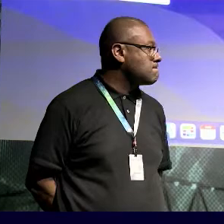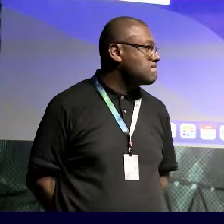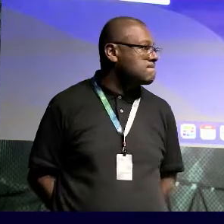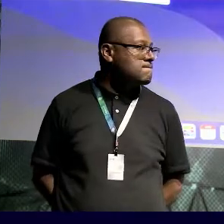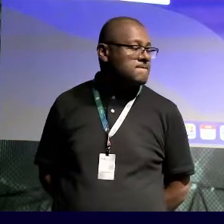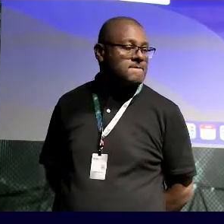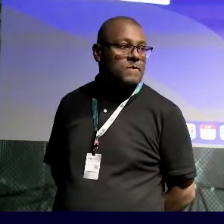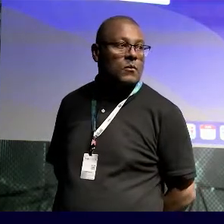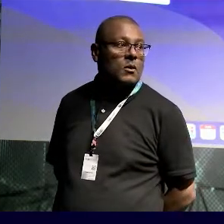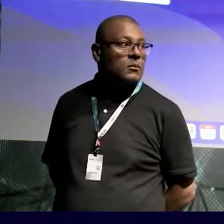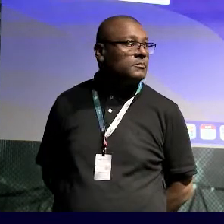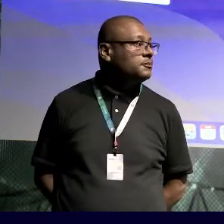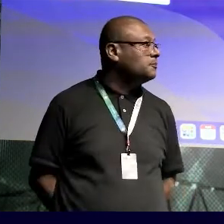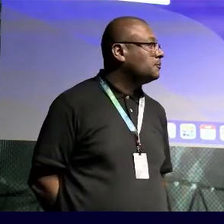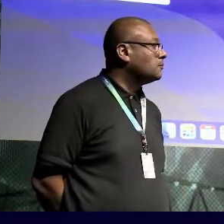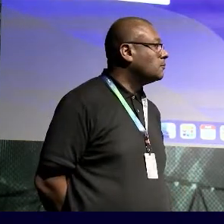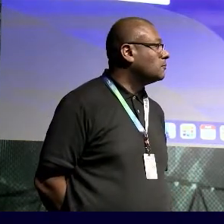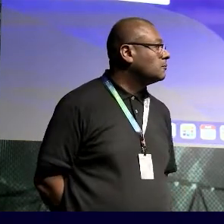passado.